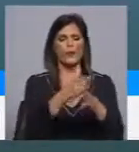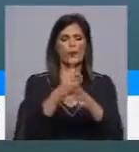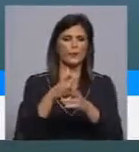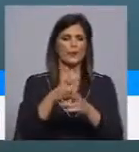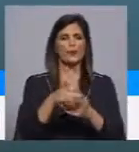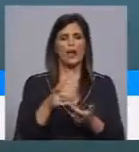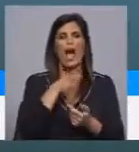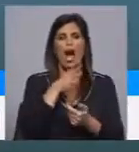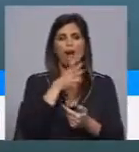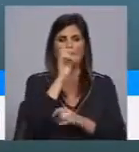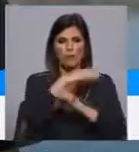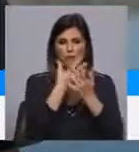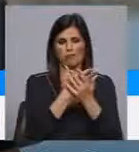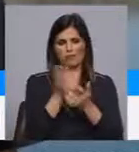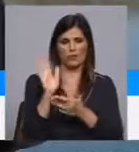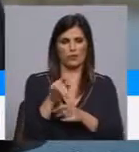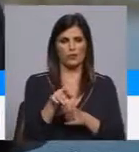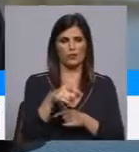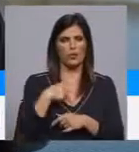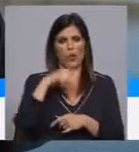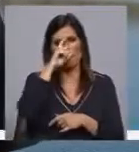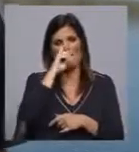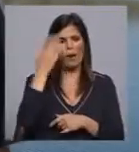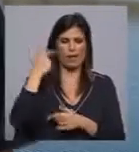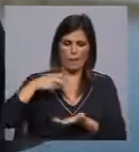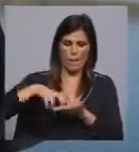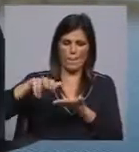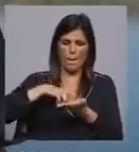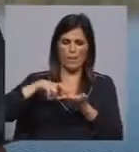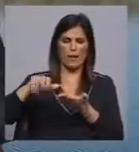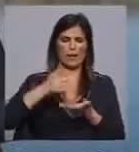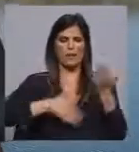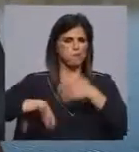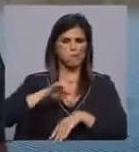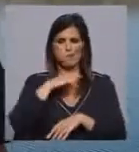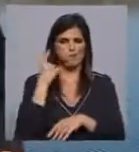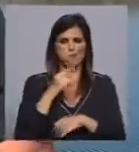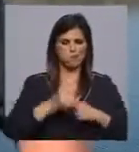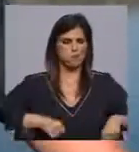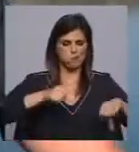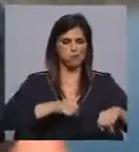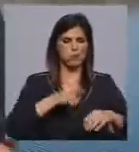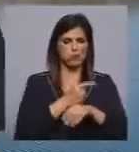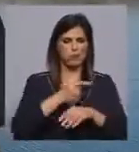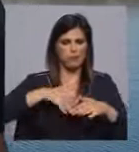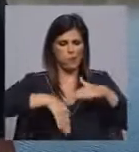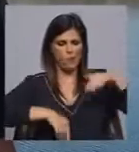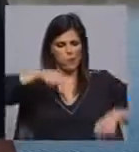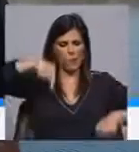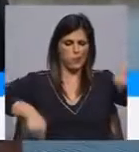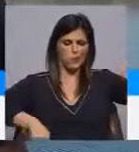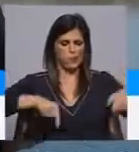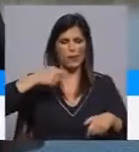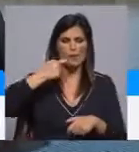trouxe. Eu lembro do Guadiana, antes atravessava-se a pé, não conseguíamos nadar, nem andar de canoa, porque as canoas batiam nas pedras.